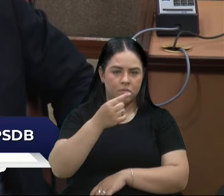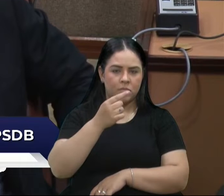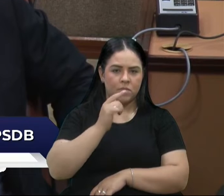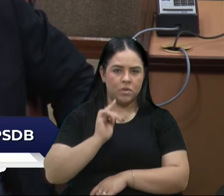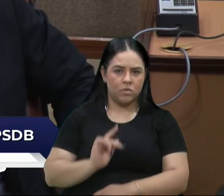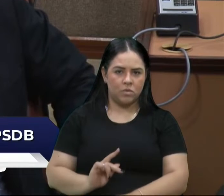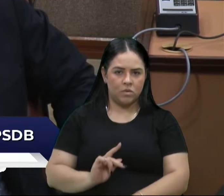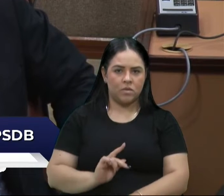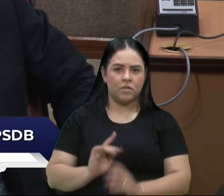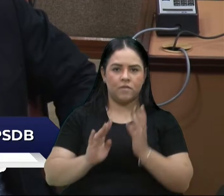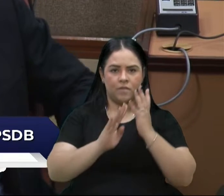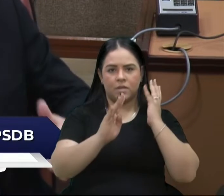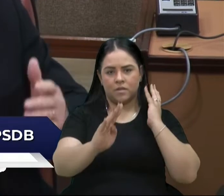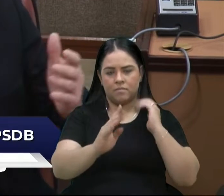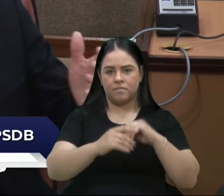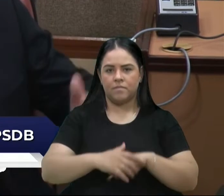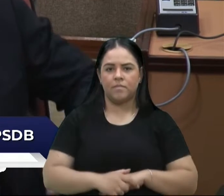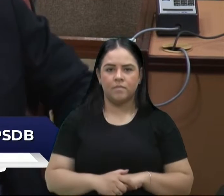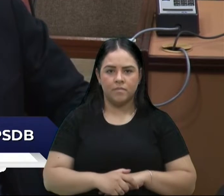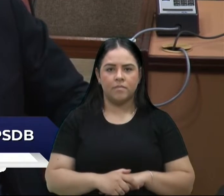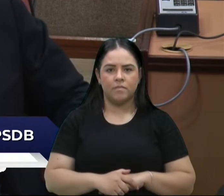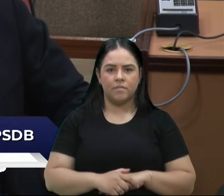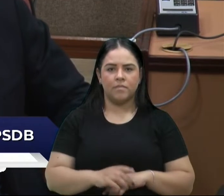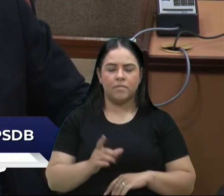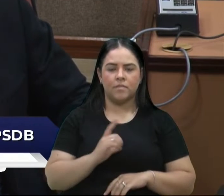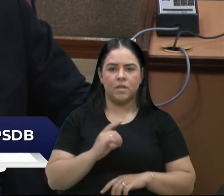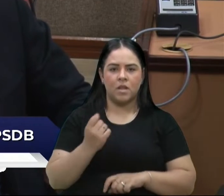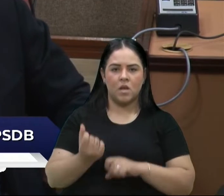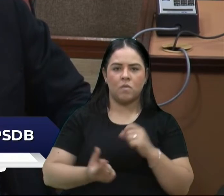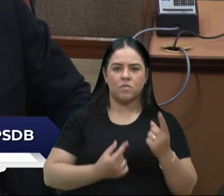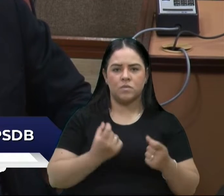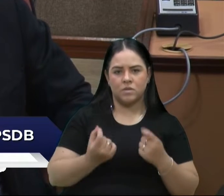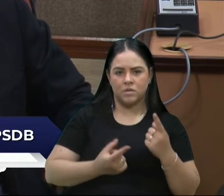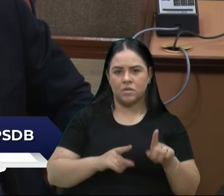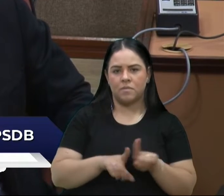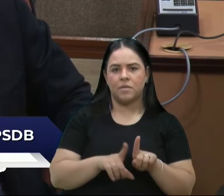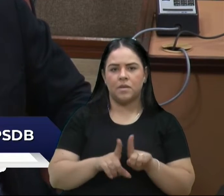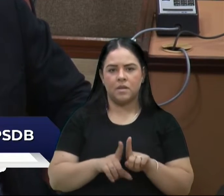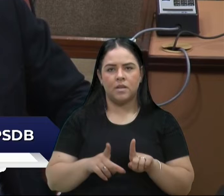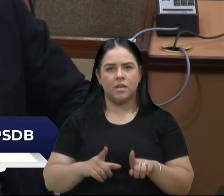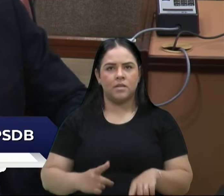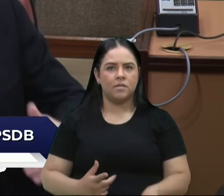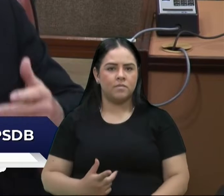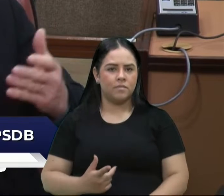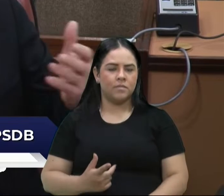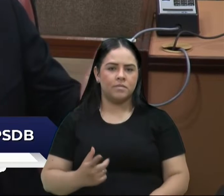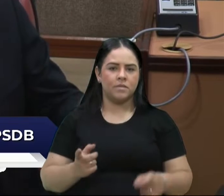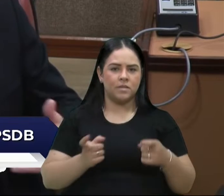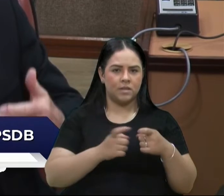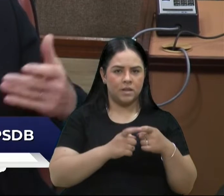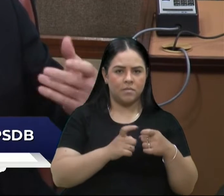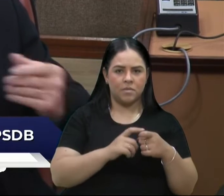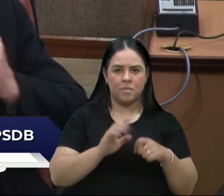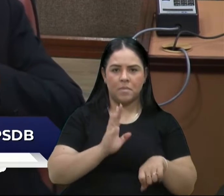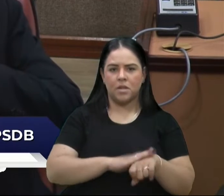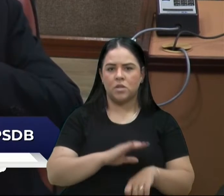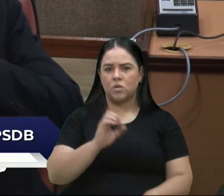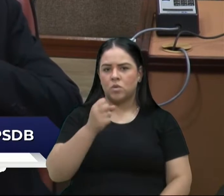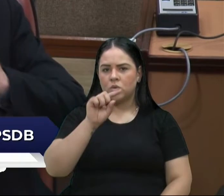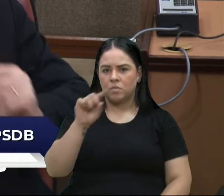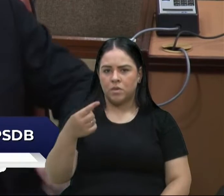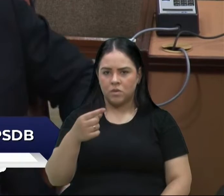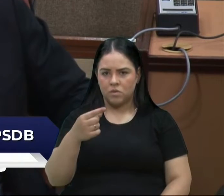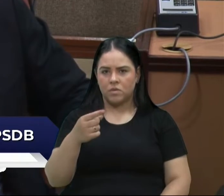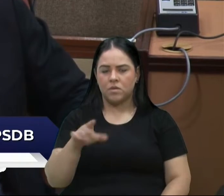na fila. Exames também, mais de 8 mil. Consultas com especialistas, mais de